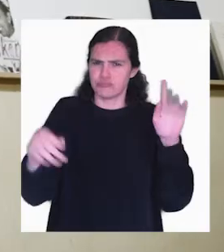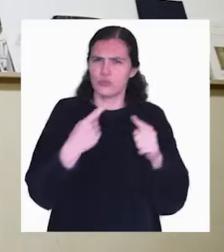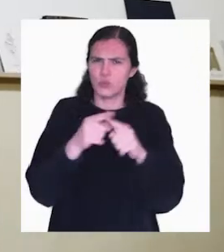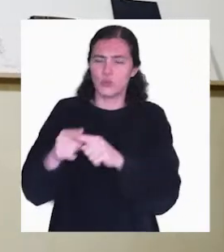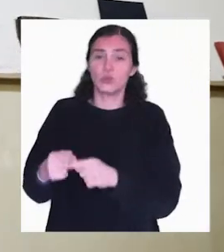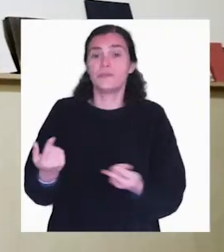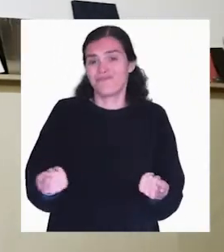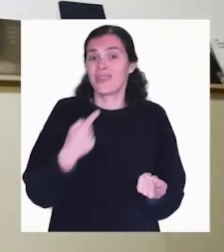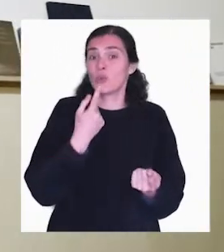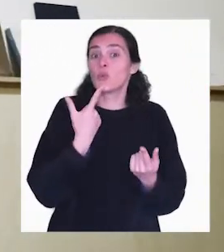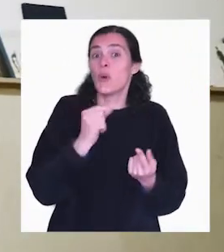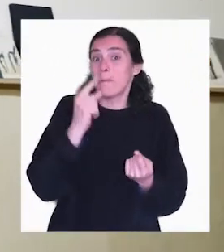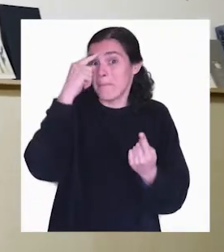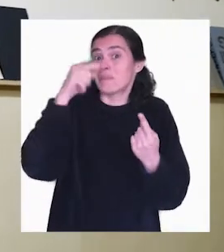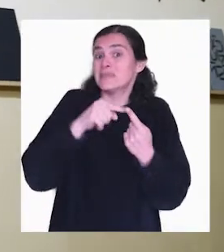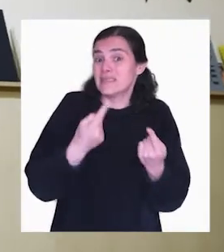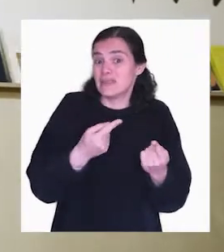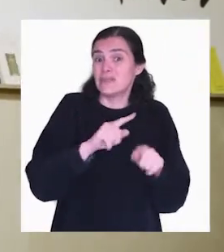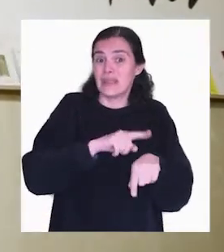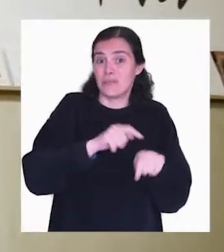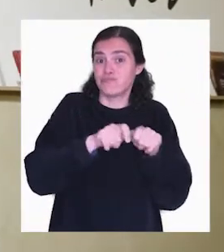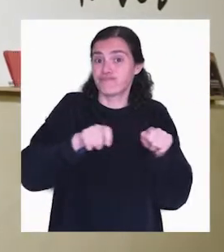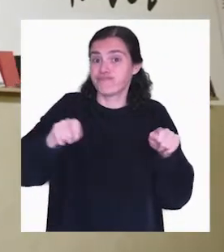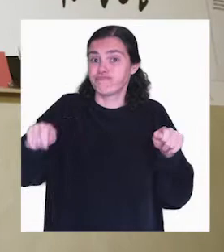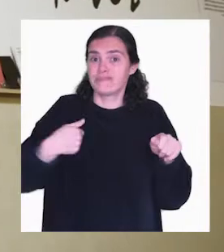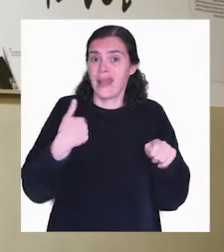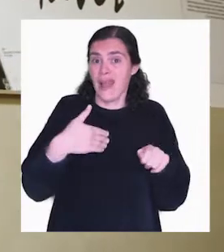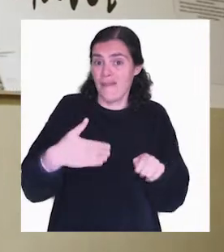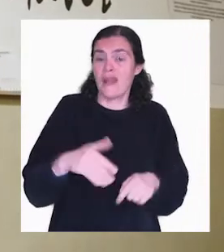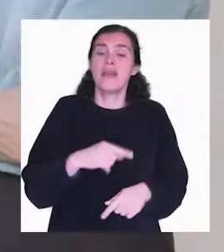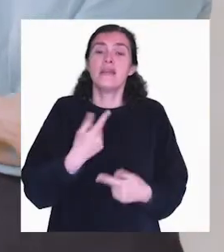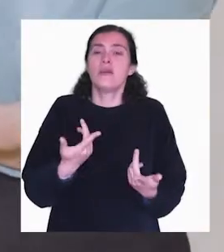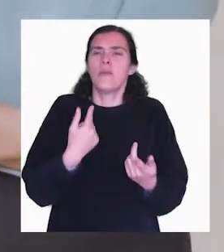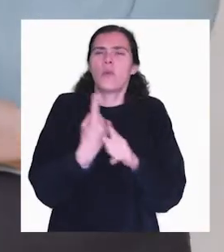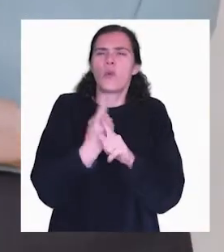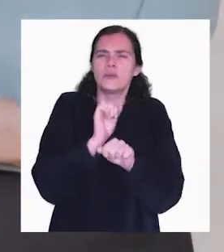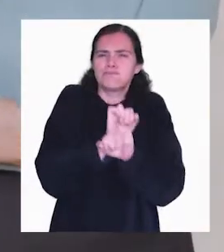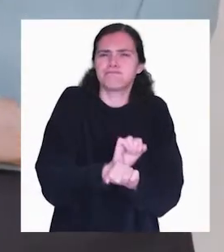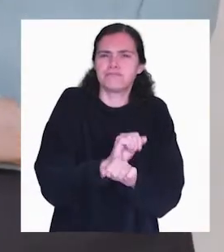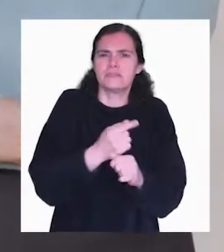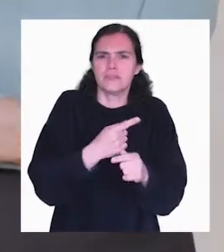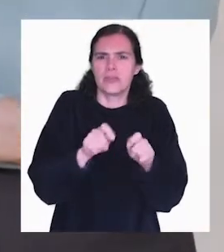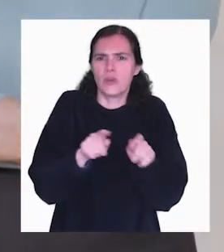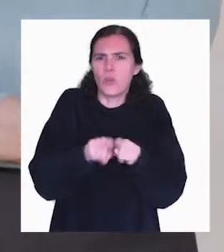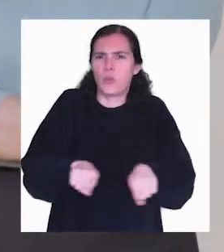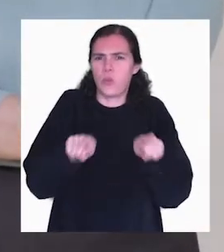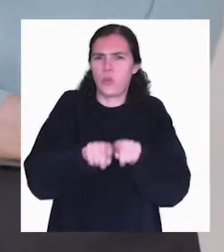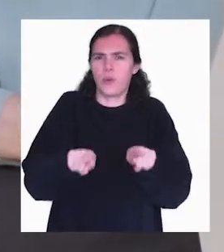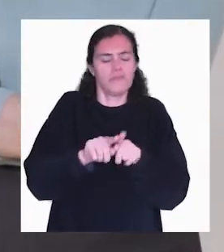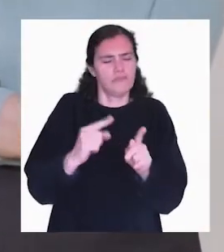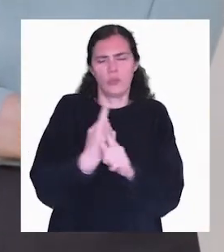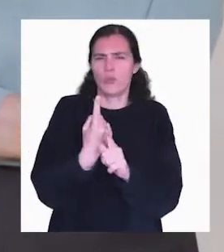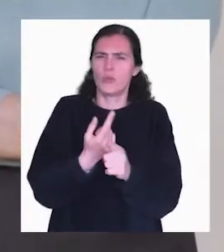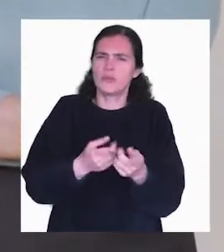chamar Para uma Timeline a ver, não como algo estável e estanque, mas como algo que vai continuar e que